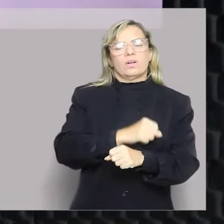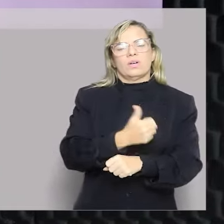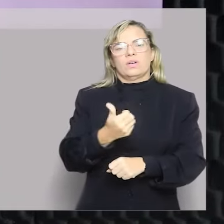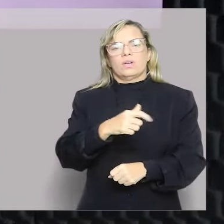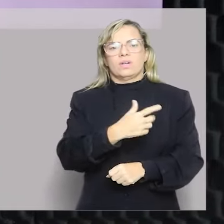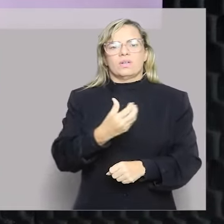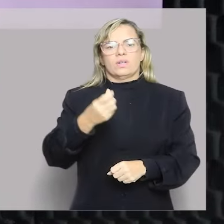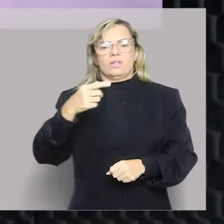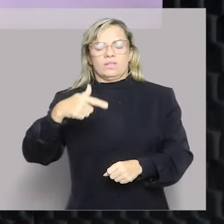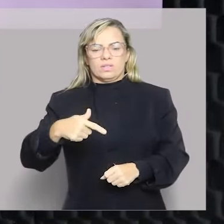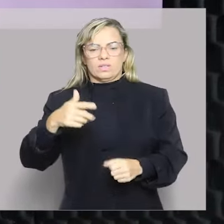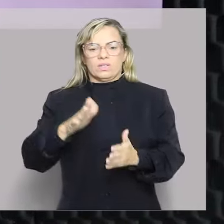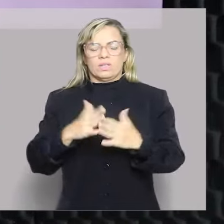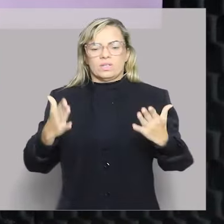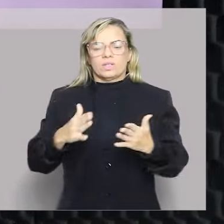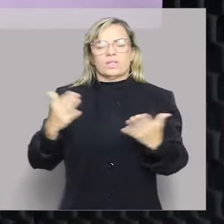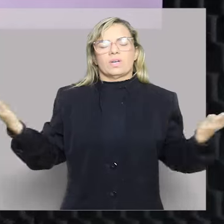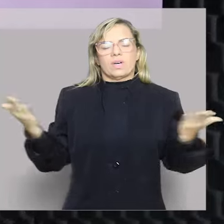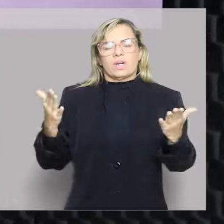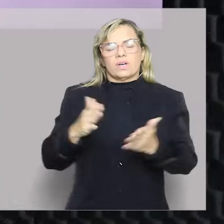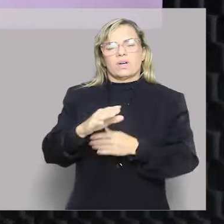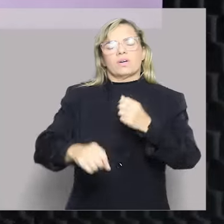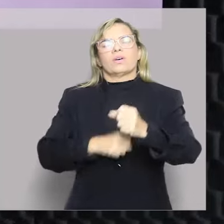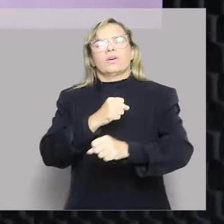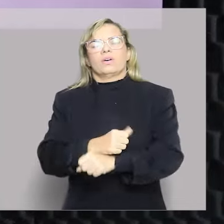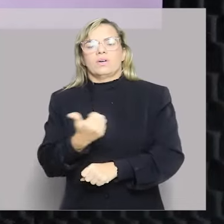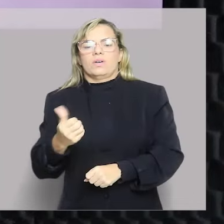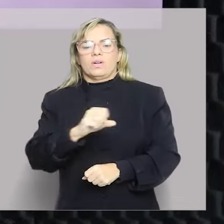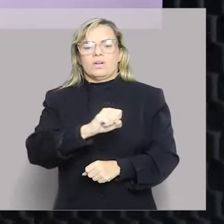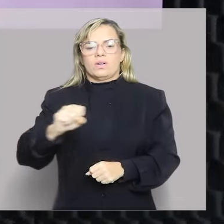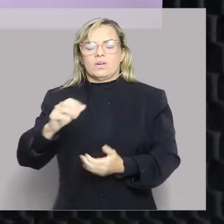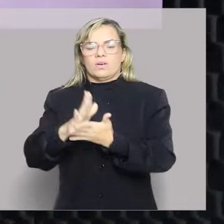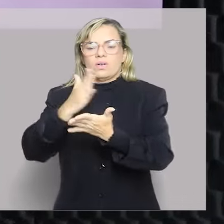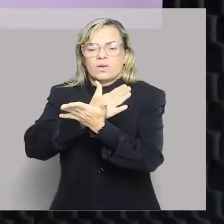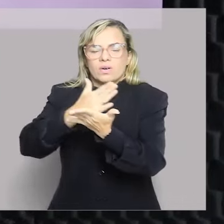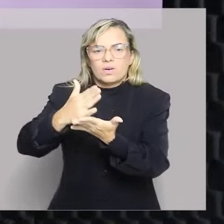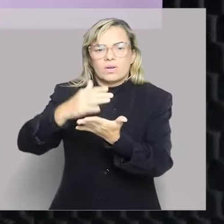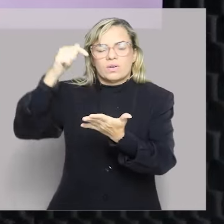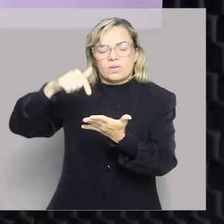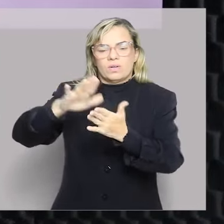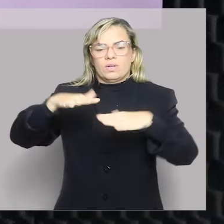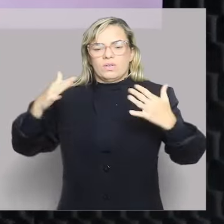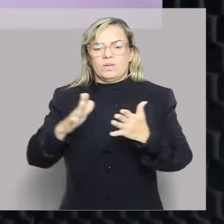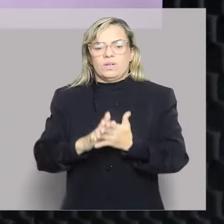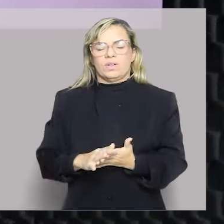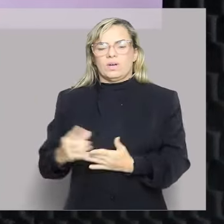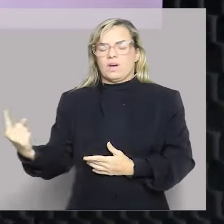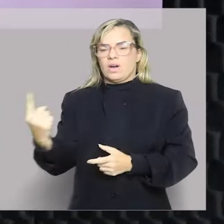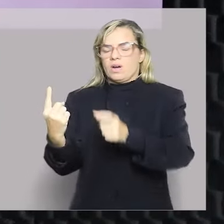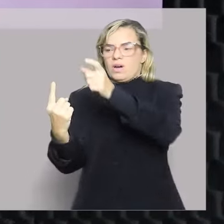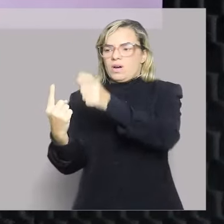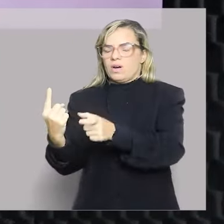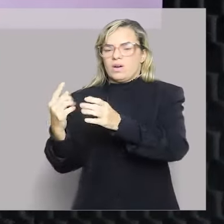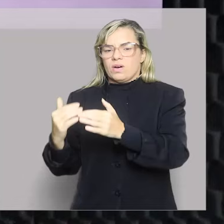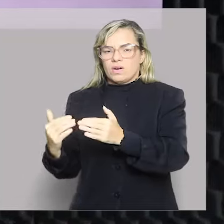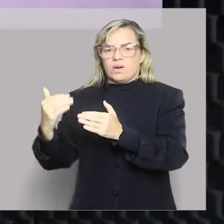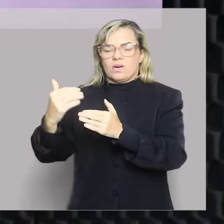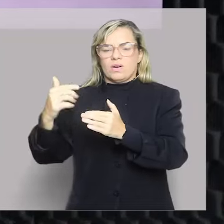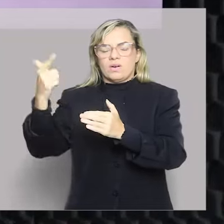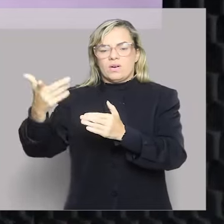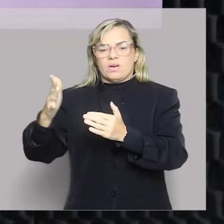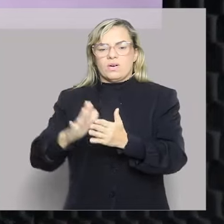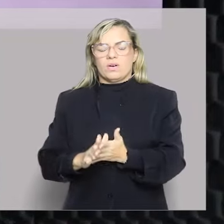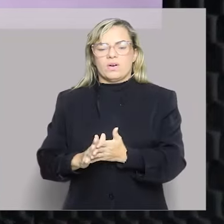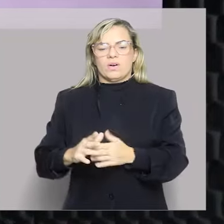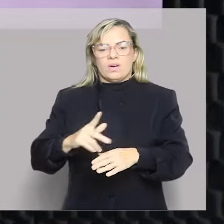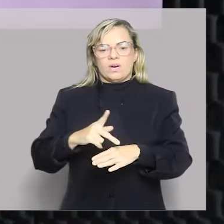fundamentais, agora em 1888, para o começo da Constituição, ou seja, o indivíduo está à frente do Estado, primeiro vem